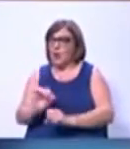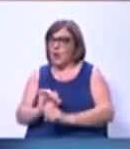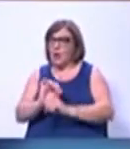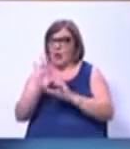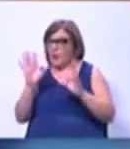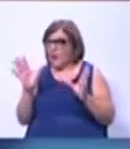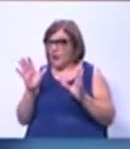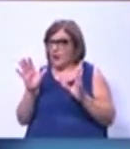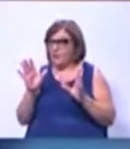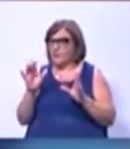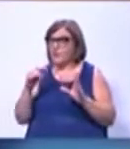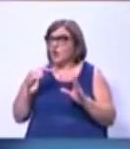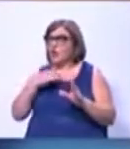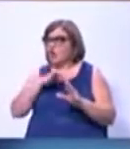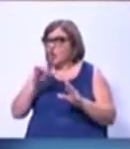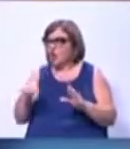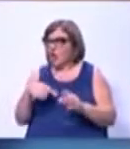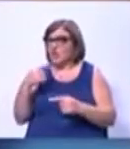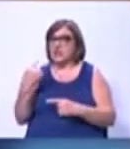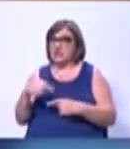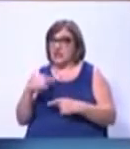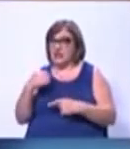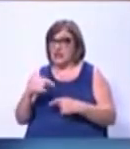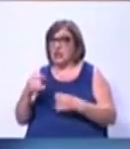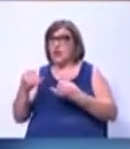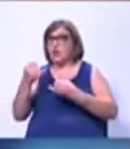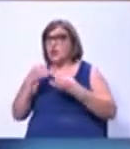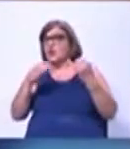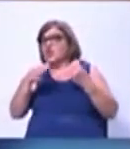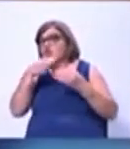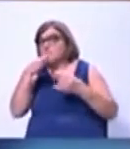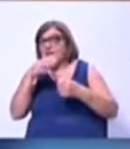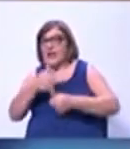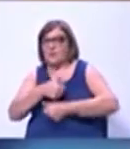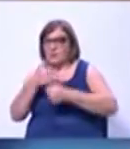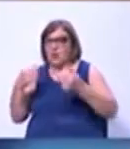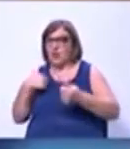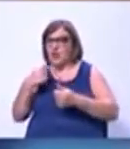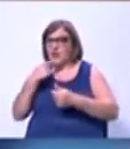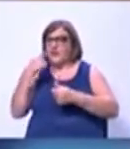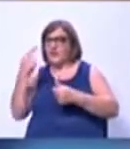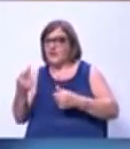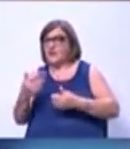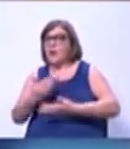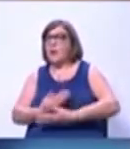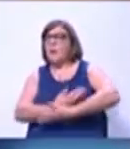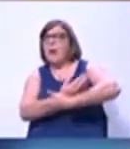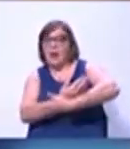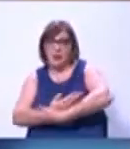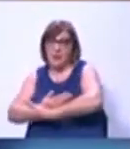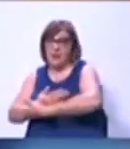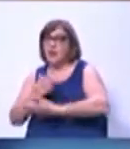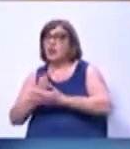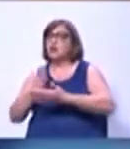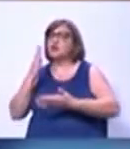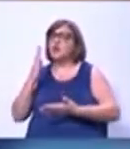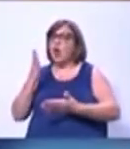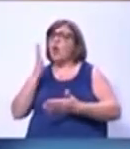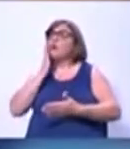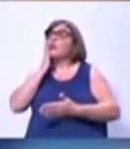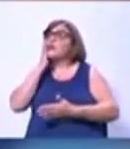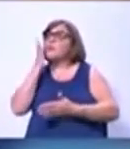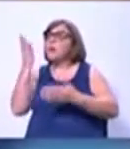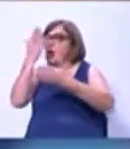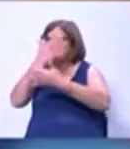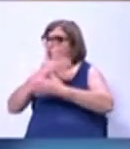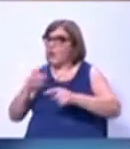Claro que sim. Portanto, nós o que estamos aqui, trocando isto por miúdos, o que estamos a dizer não é que os bebés, pelo facto de não dormirem a noite